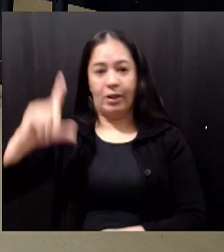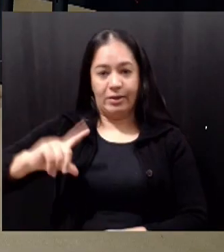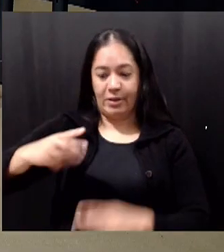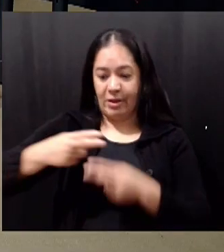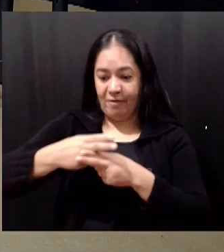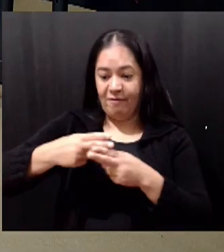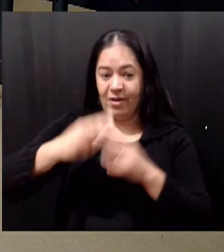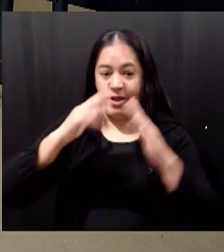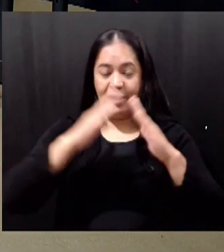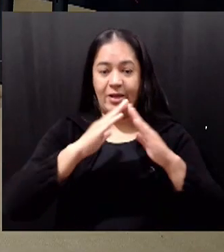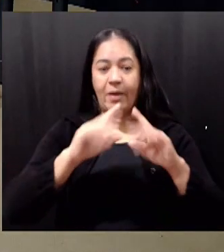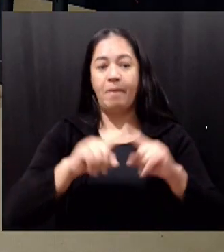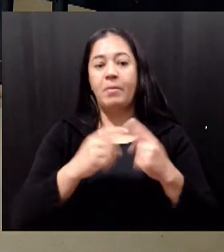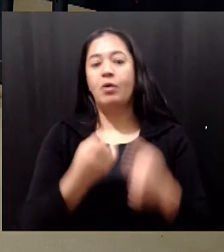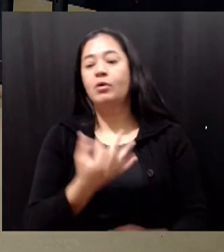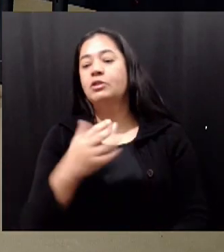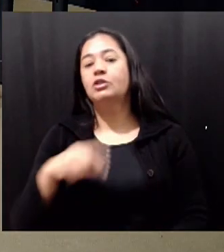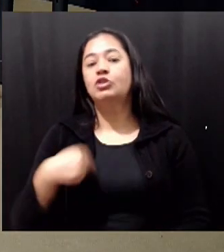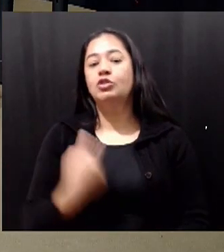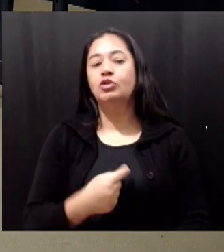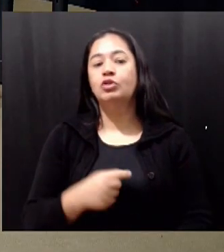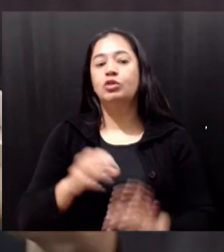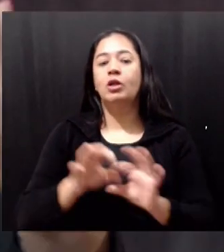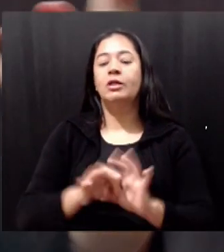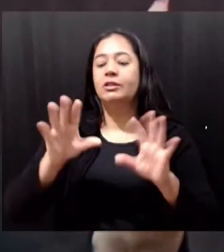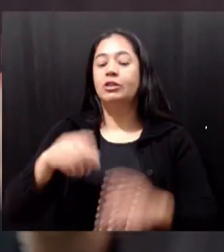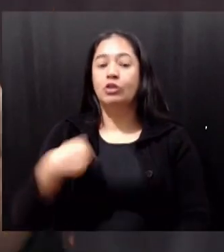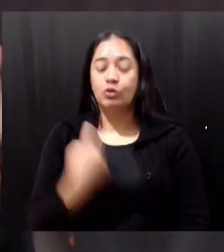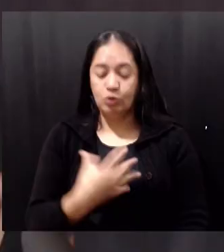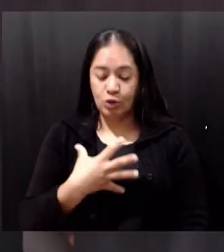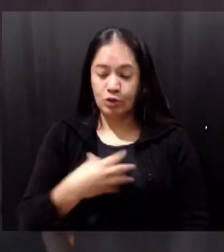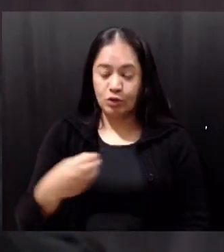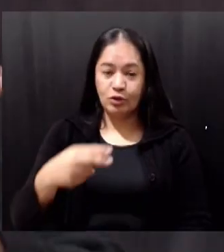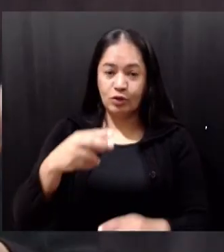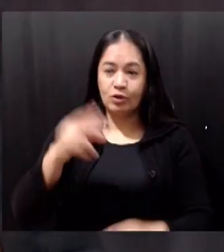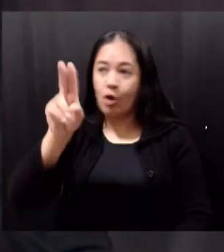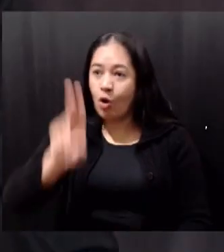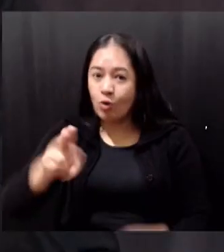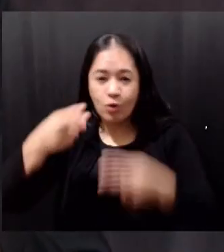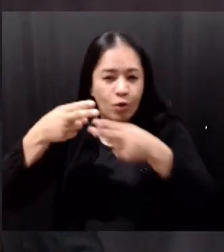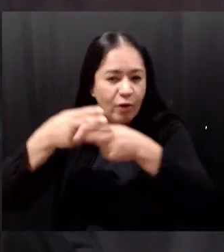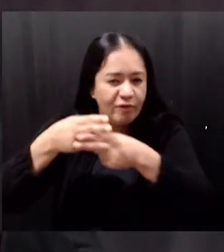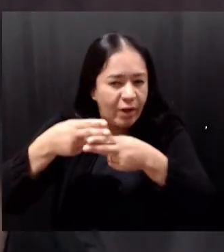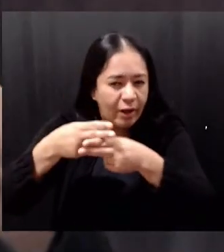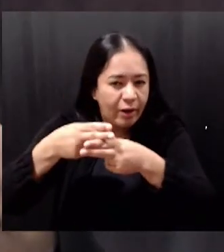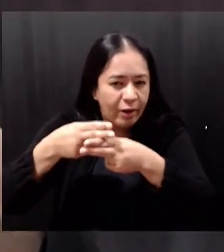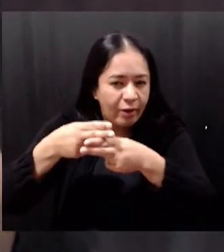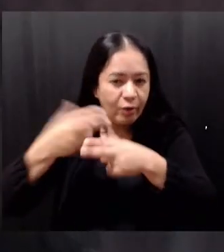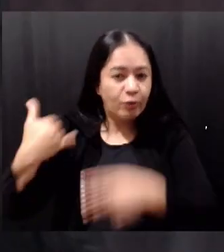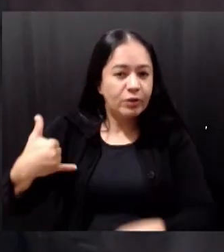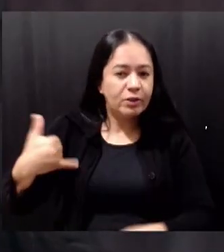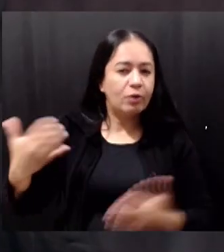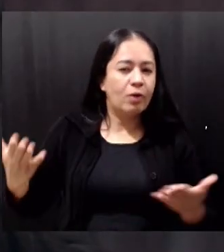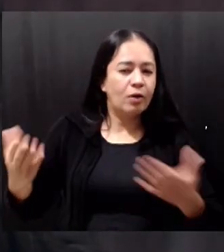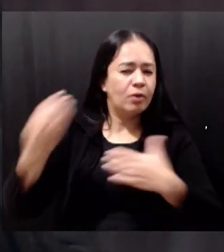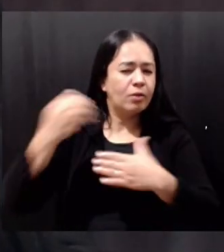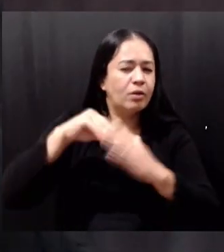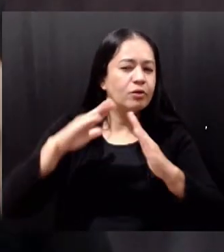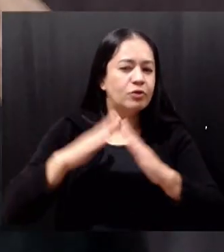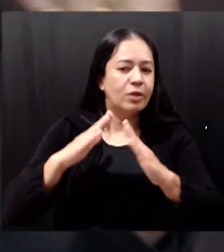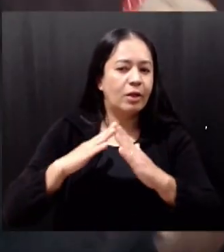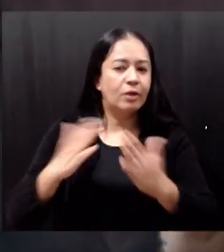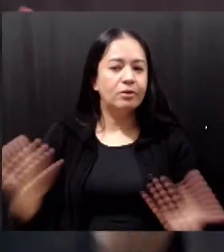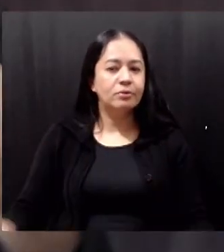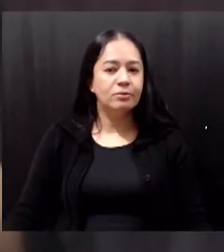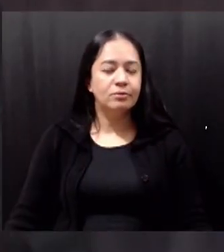anos nós permitimos que os nossos filhos Usem usassem uma faca. uma Uhum. faca dentro de casa, Uhum. né? Com quantos